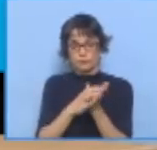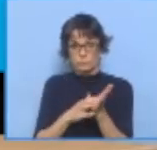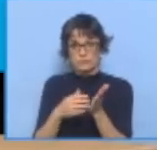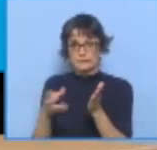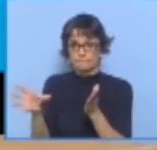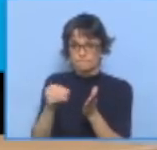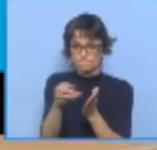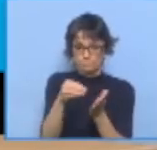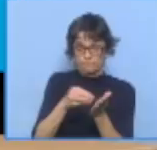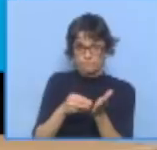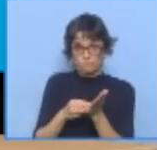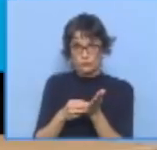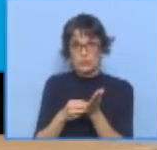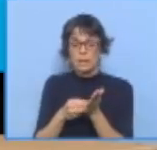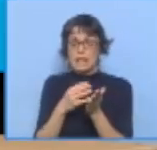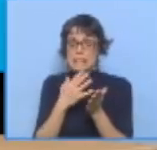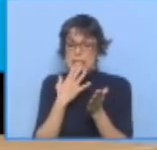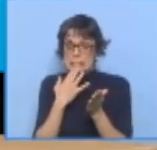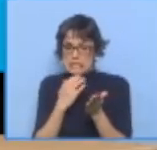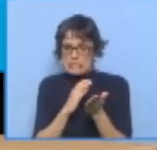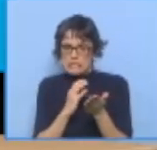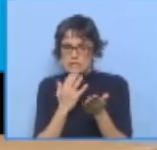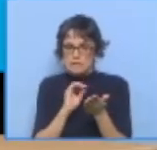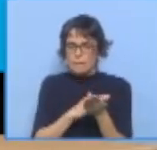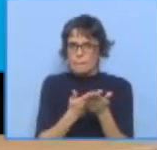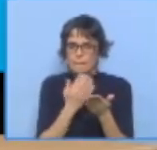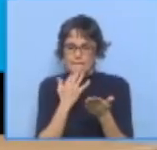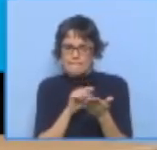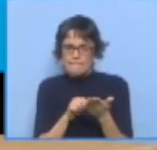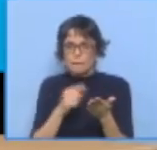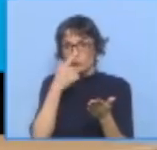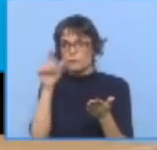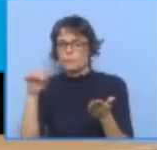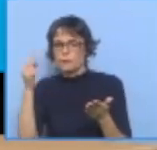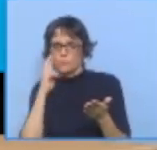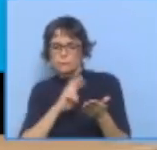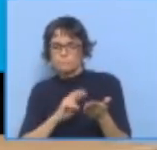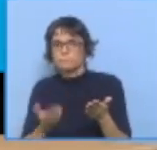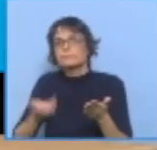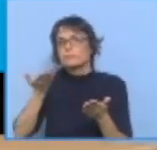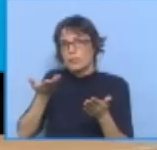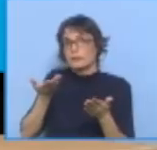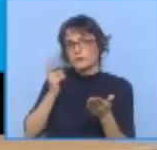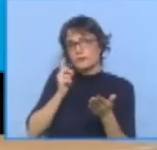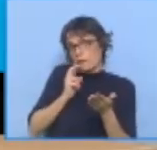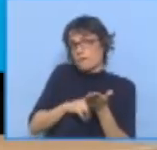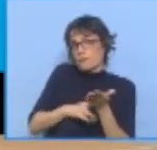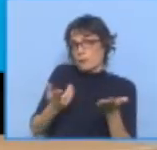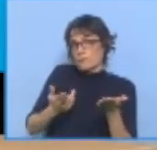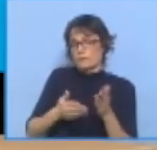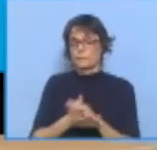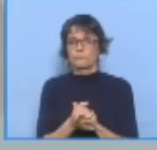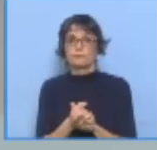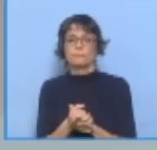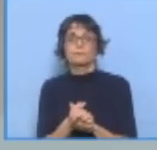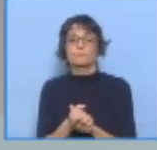que merecem uma atenção particular, porque são as mais lidas e são aquelas também mais influência têm nos cristãos ou mesmo e não cristãos. E já vamos a